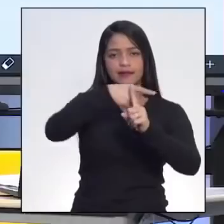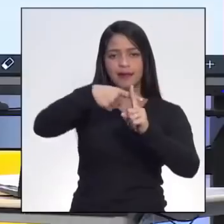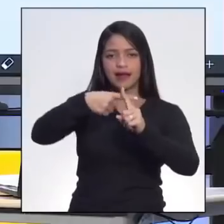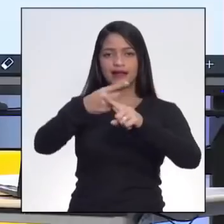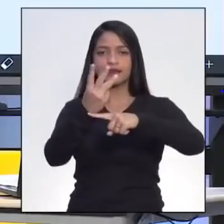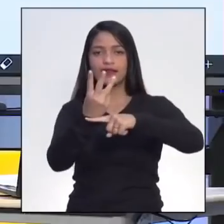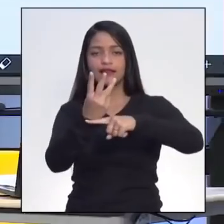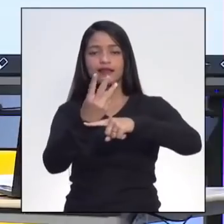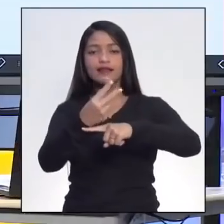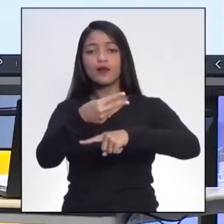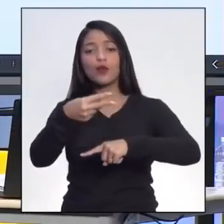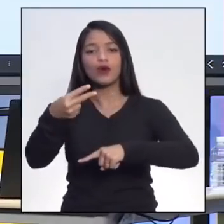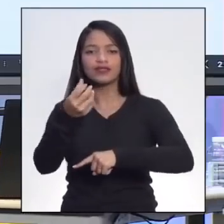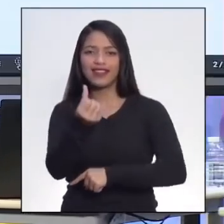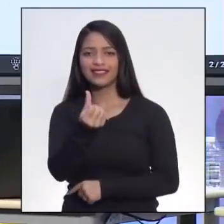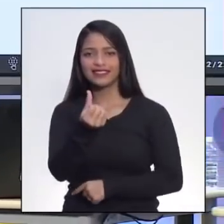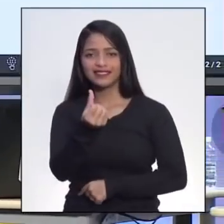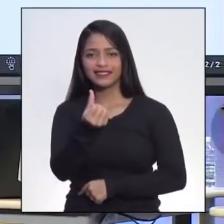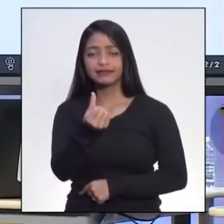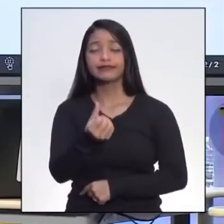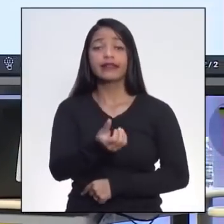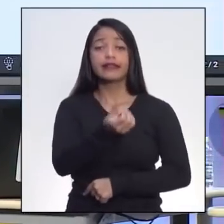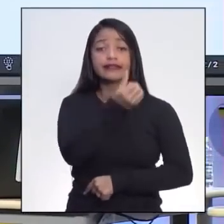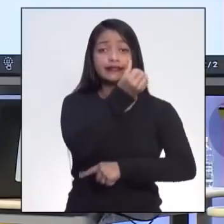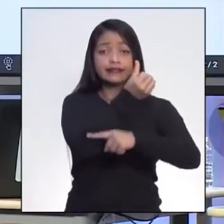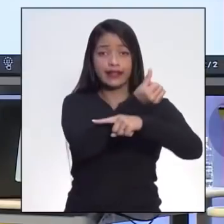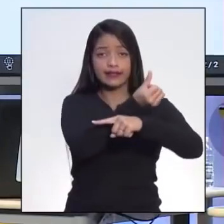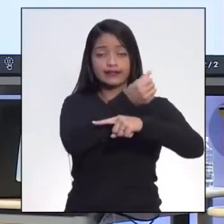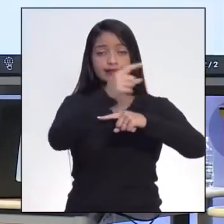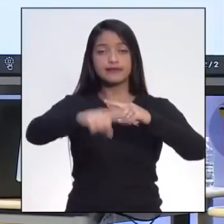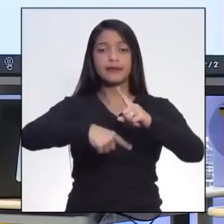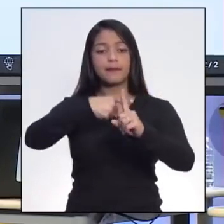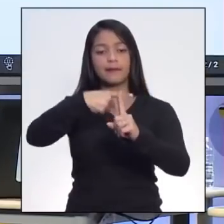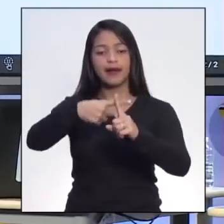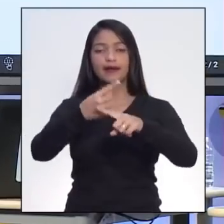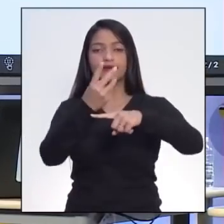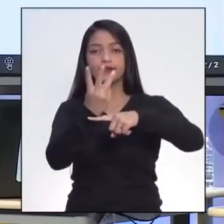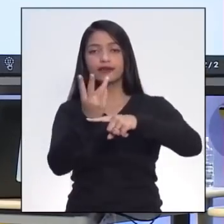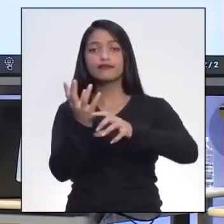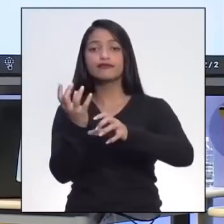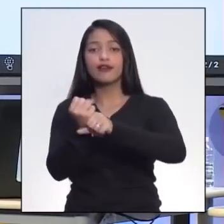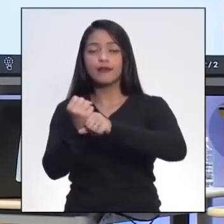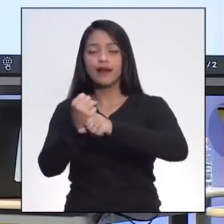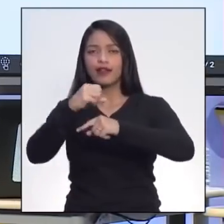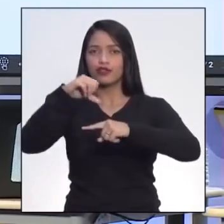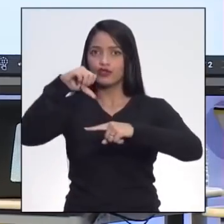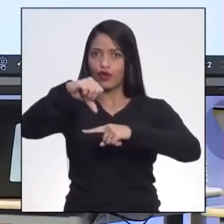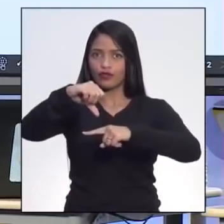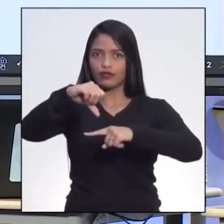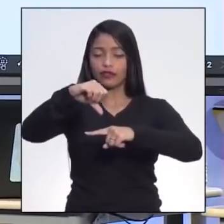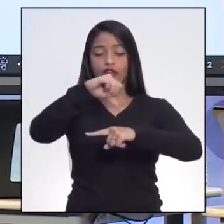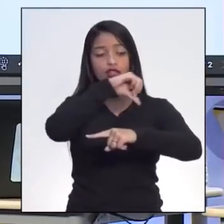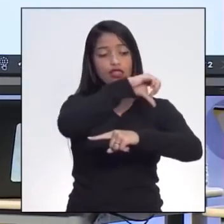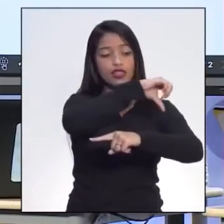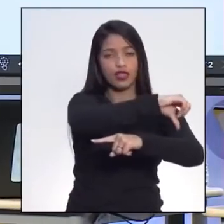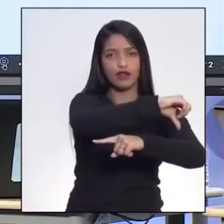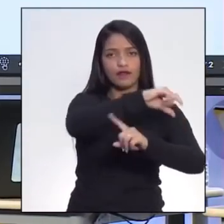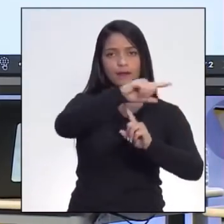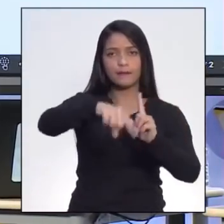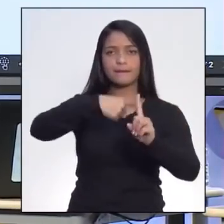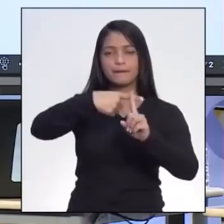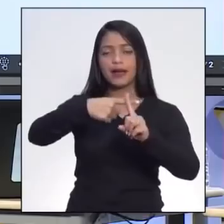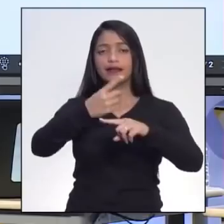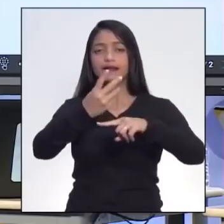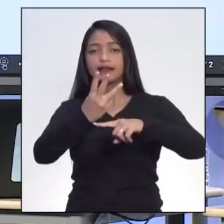6. 6 mais 3, 9. 9 mais